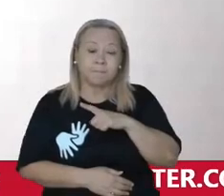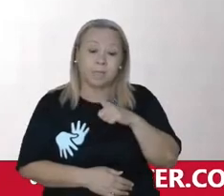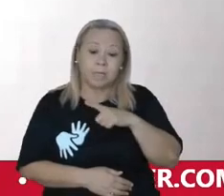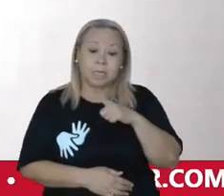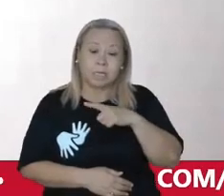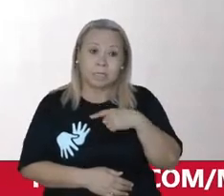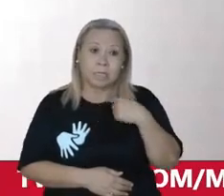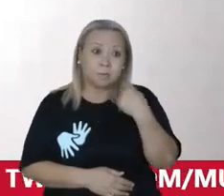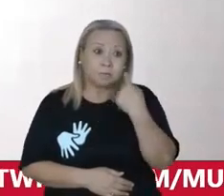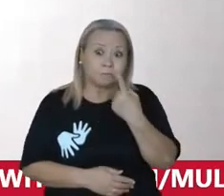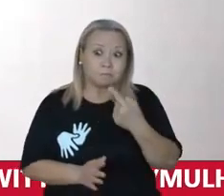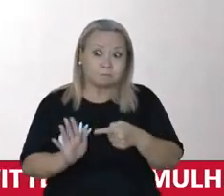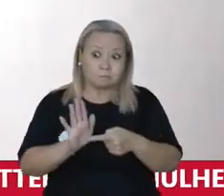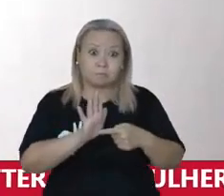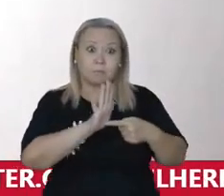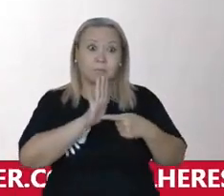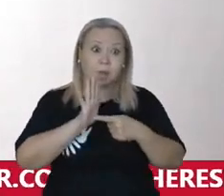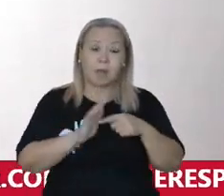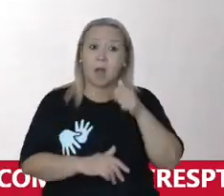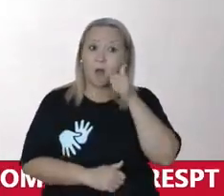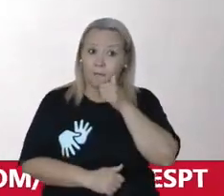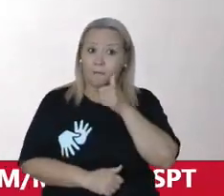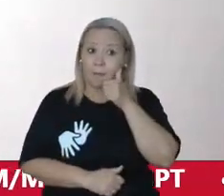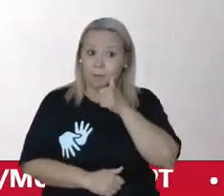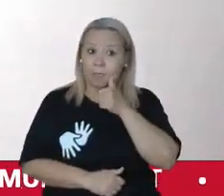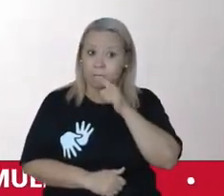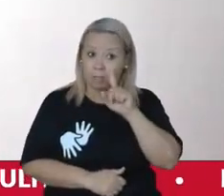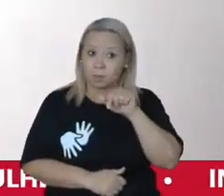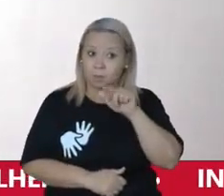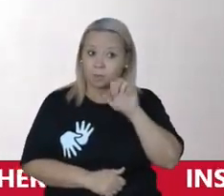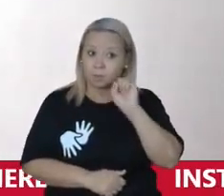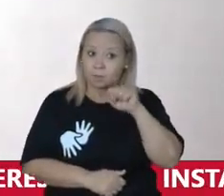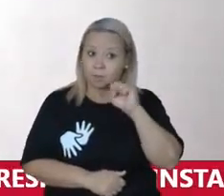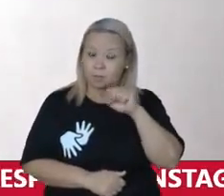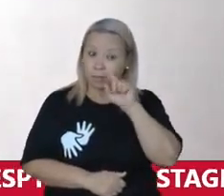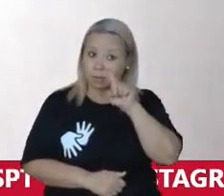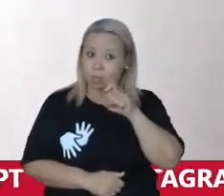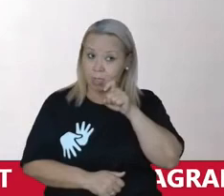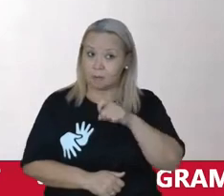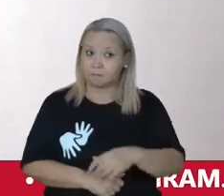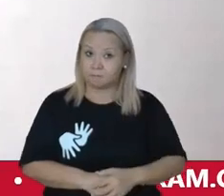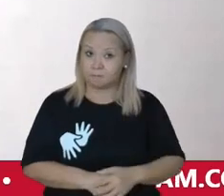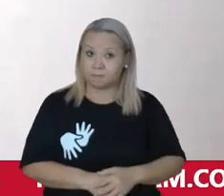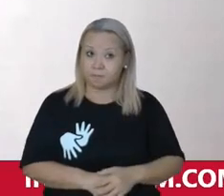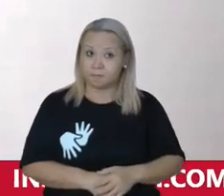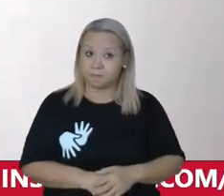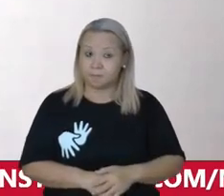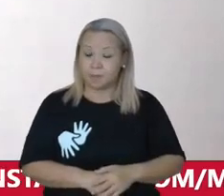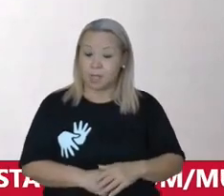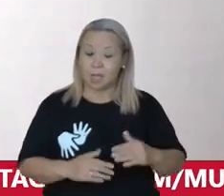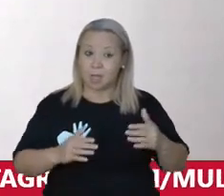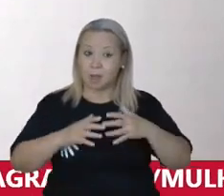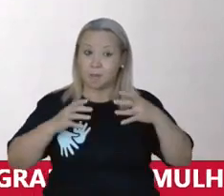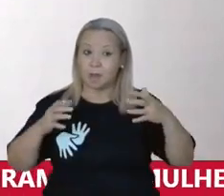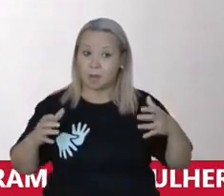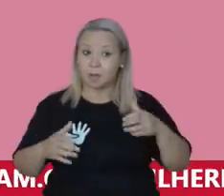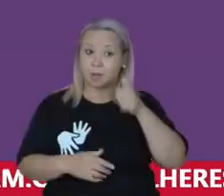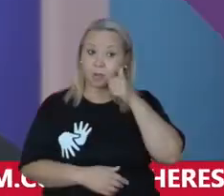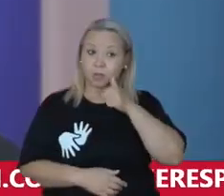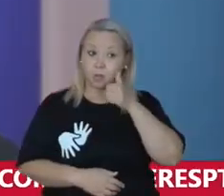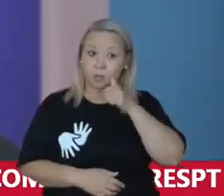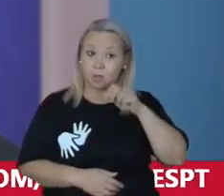uma cara, né? Ele é feminino e é majoritariamente de mulheres